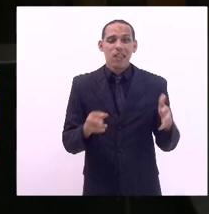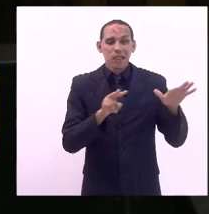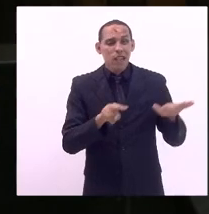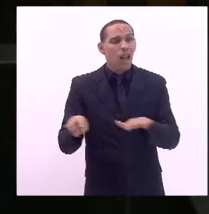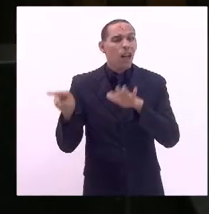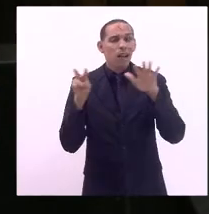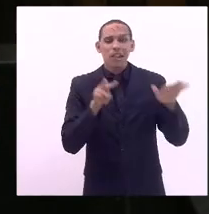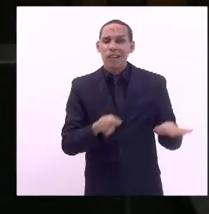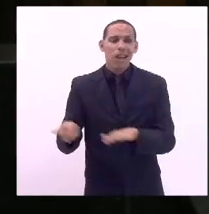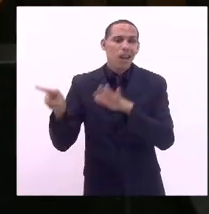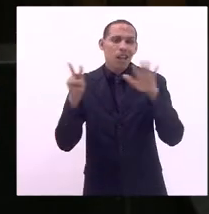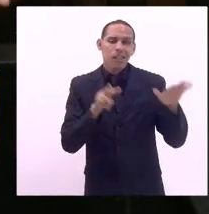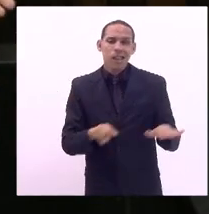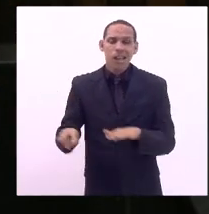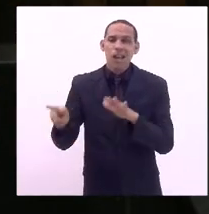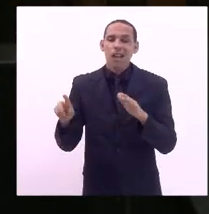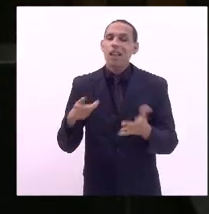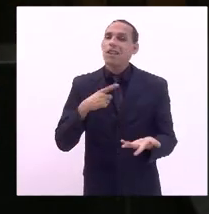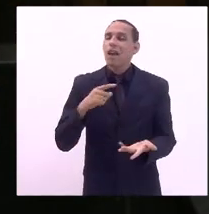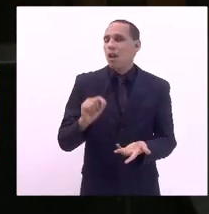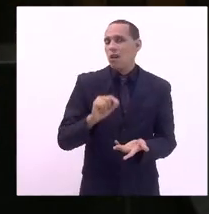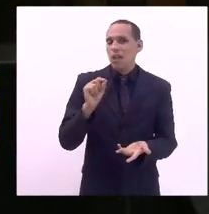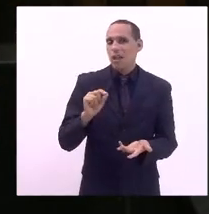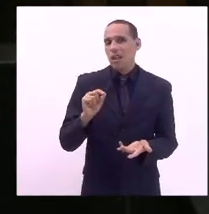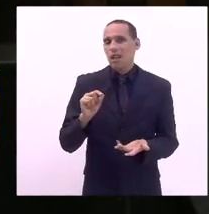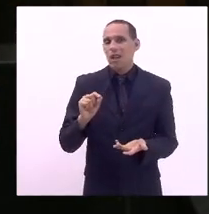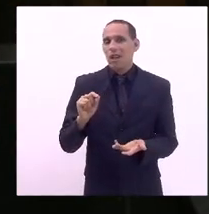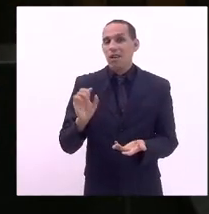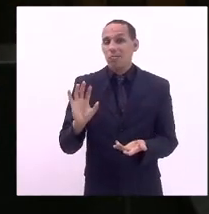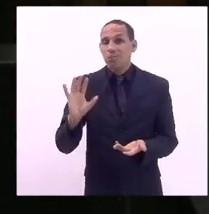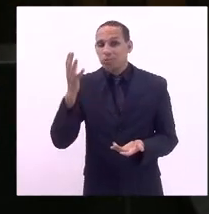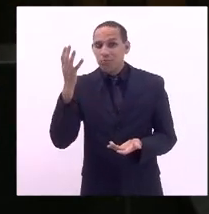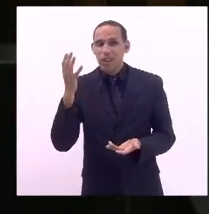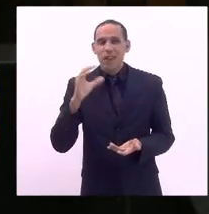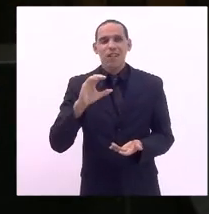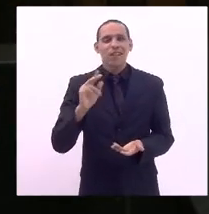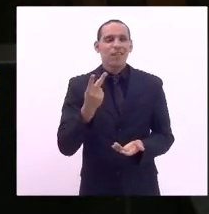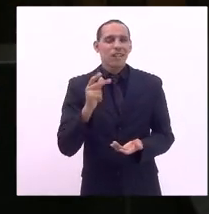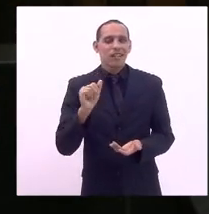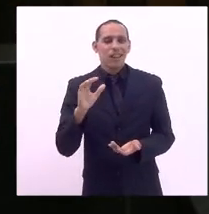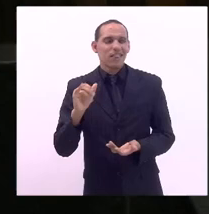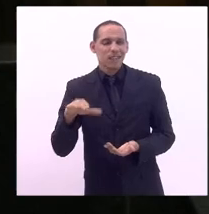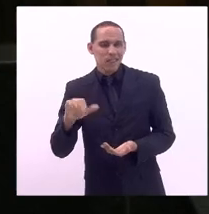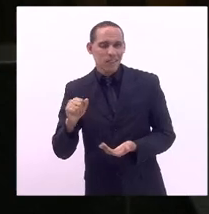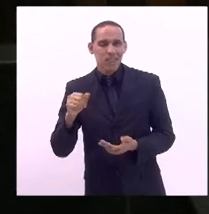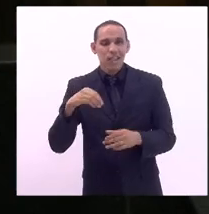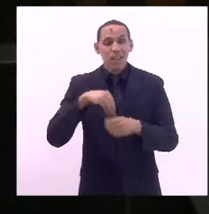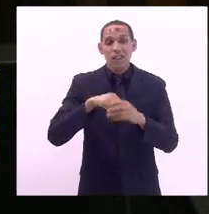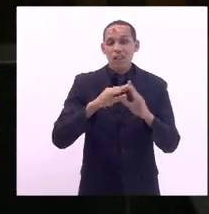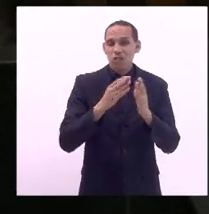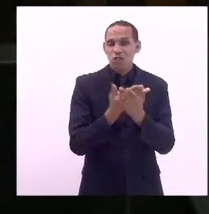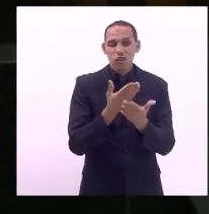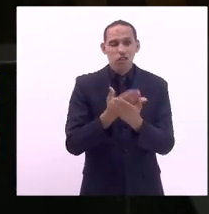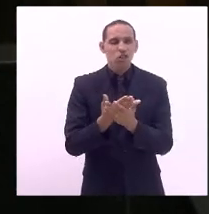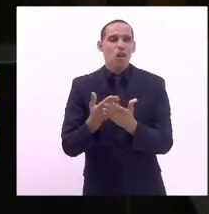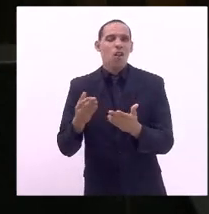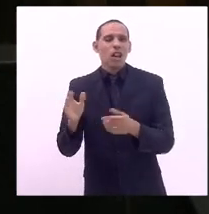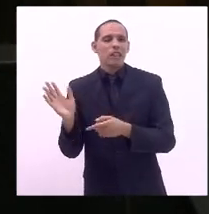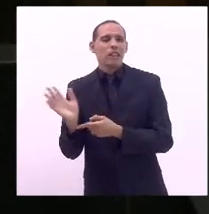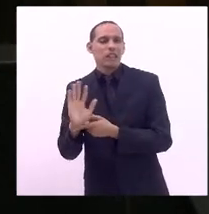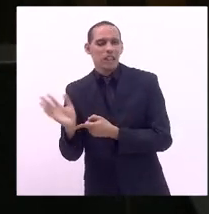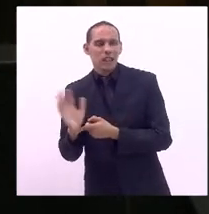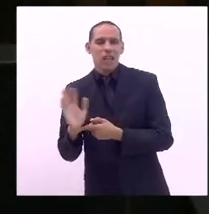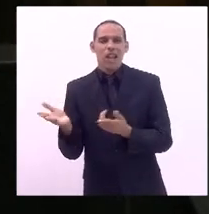semana onde não há algum tipo de tentativa de chacinas em escolas, em salas de cinema,